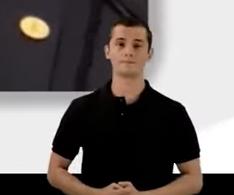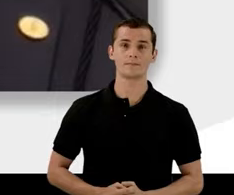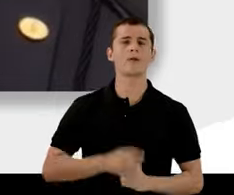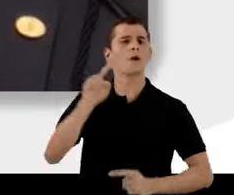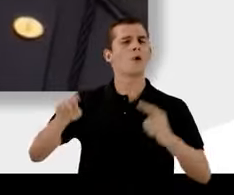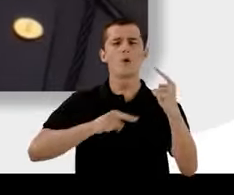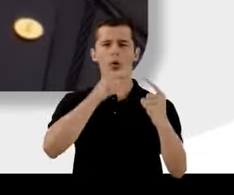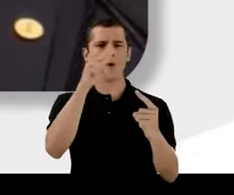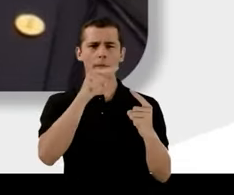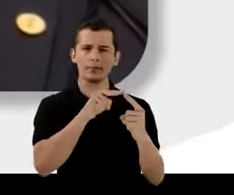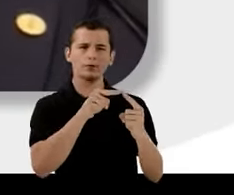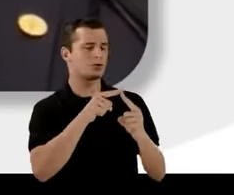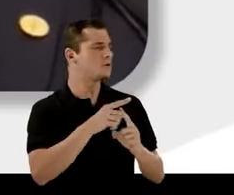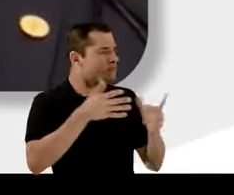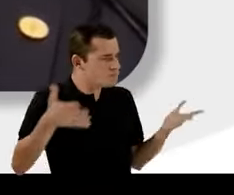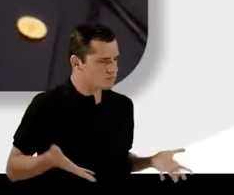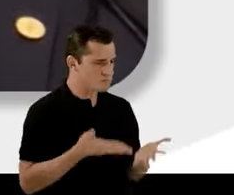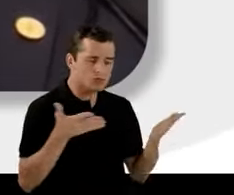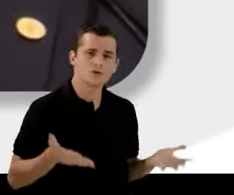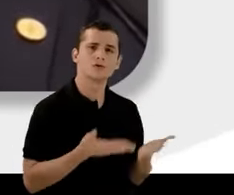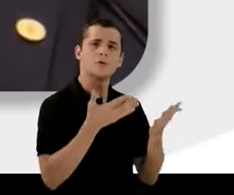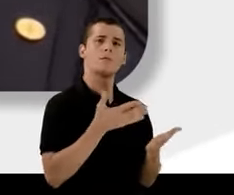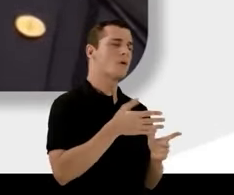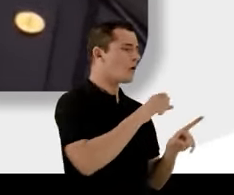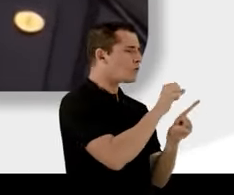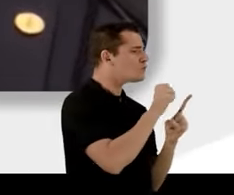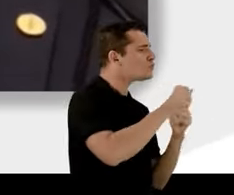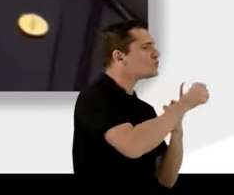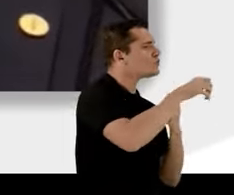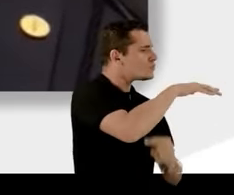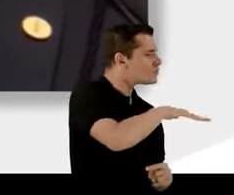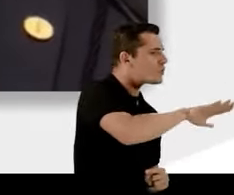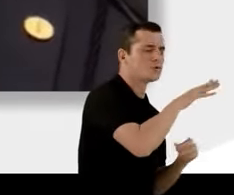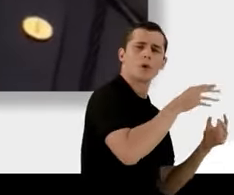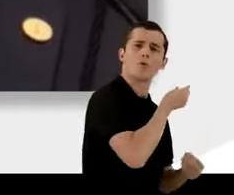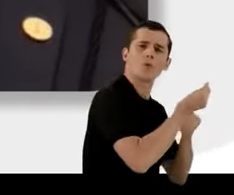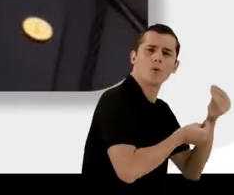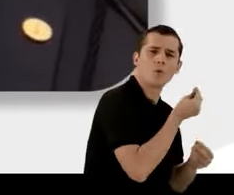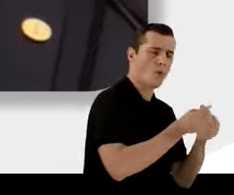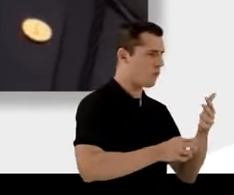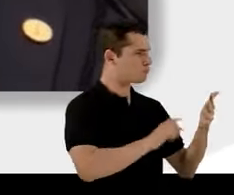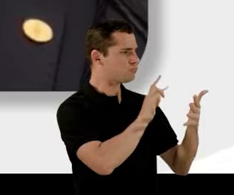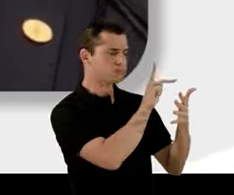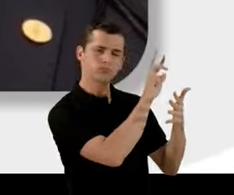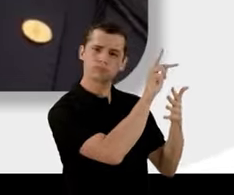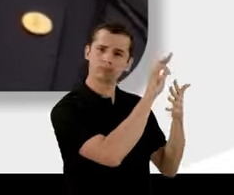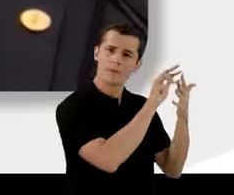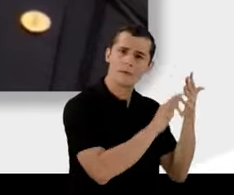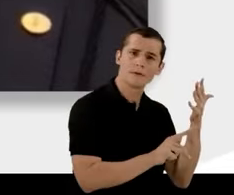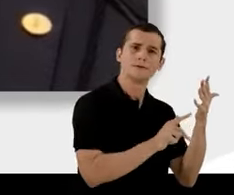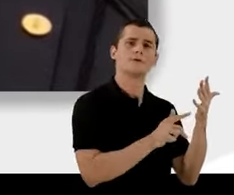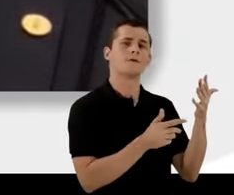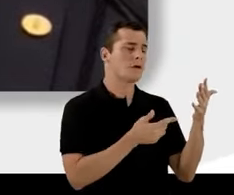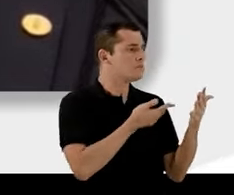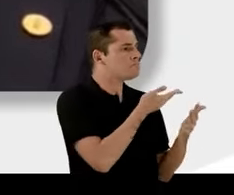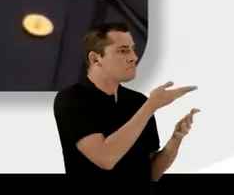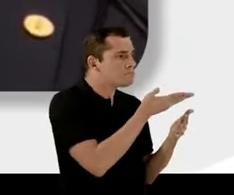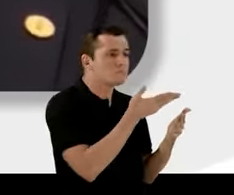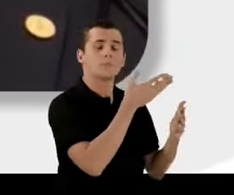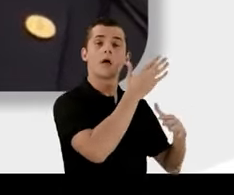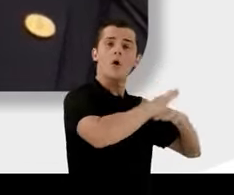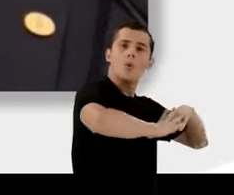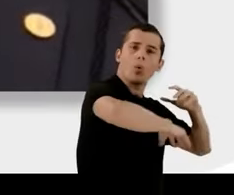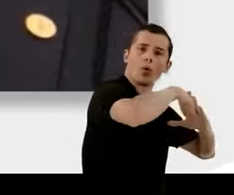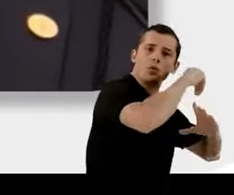objetiva instigante levantar reflexões sobre diversos marcadores sociais de forma